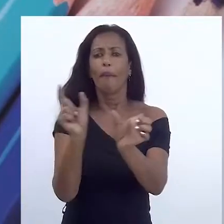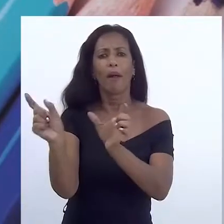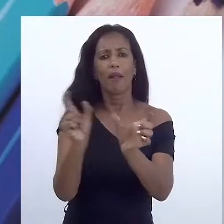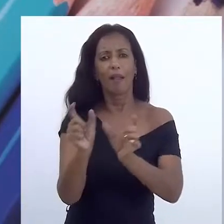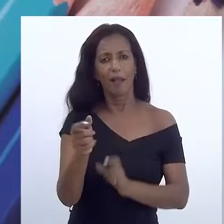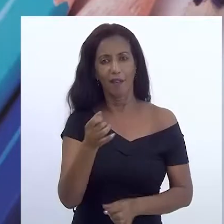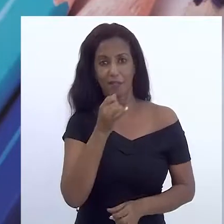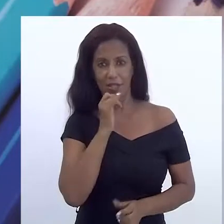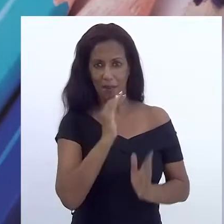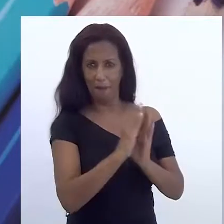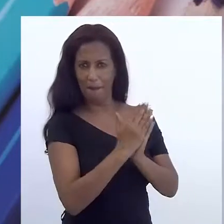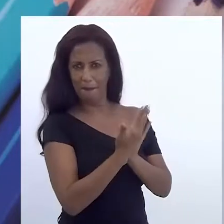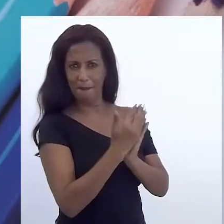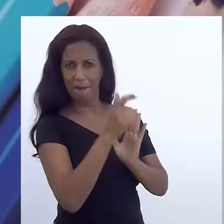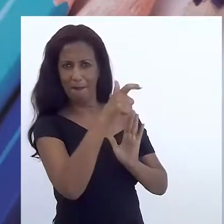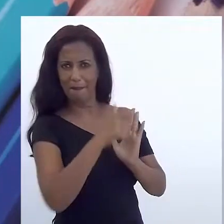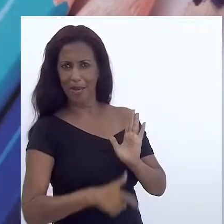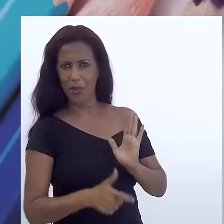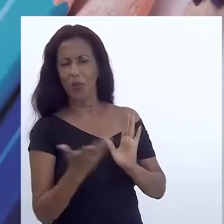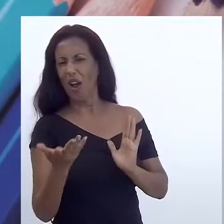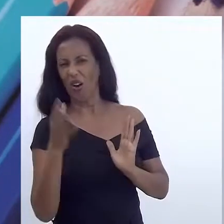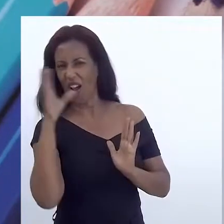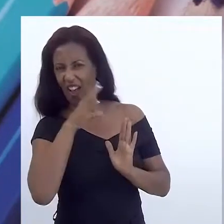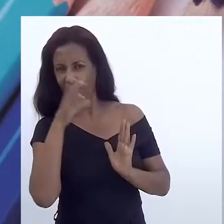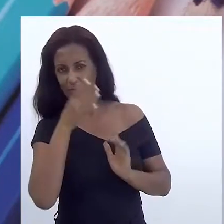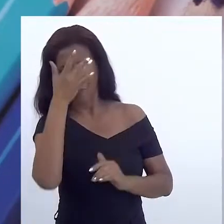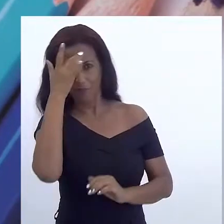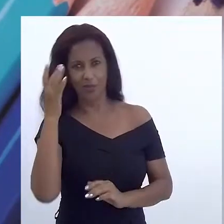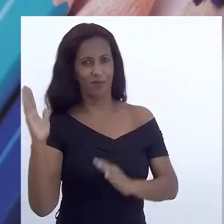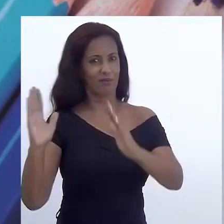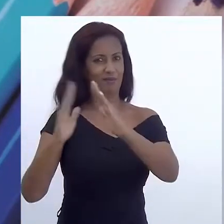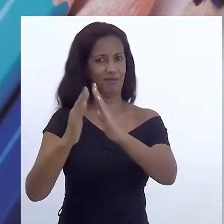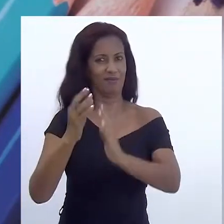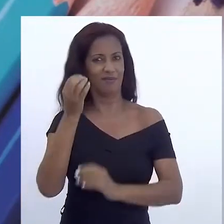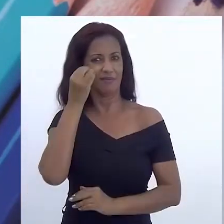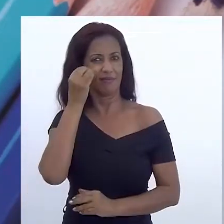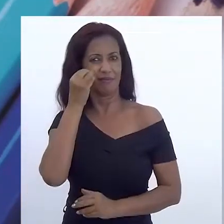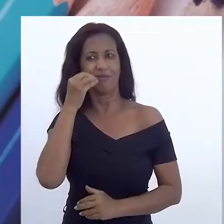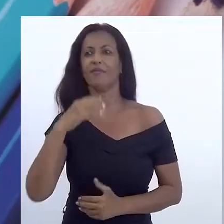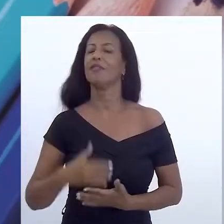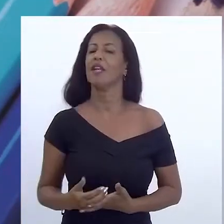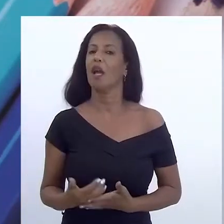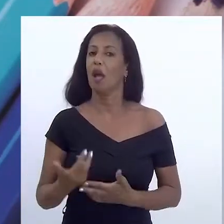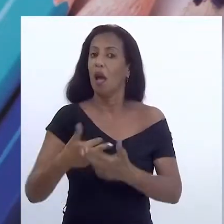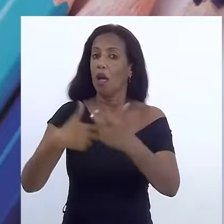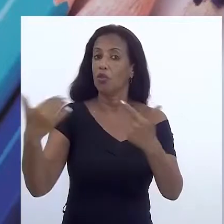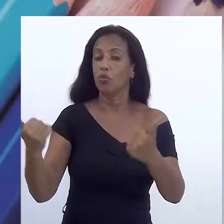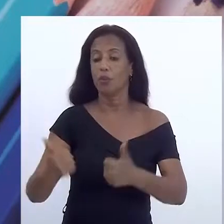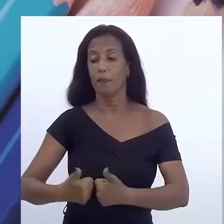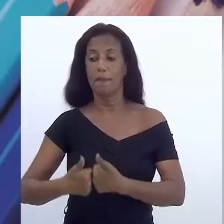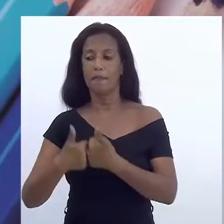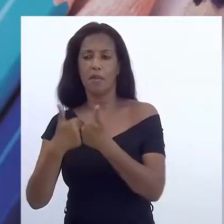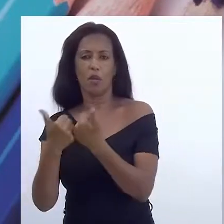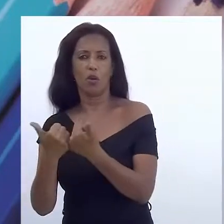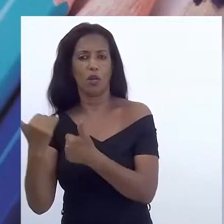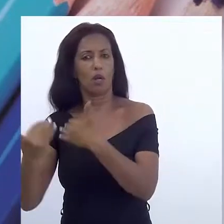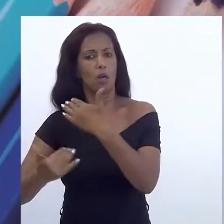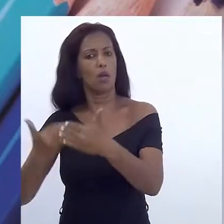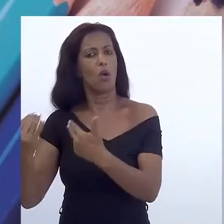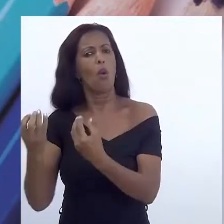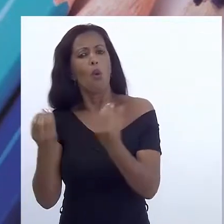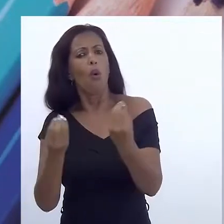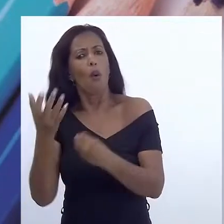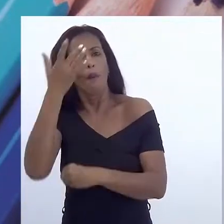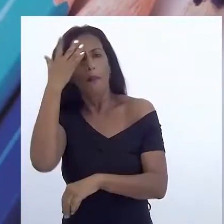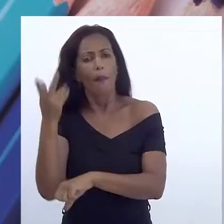dá um manualzinho pro pessoal que está assistindo a gente. A pessoa que está assistindo agora, né, as coisas melhorando, como é que a pessoa